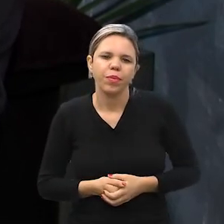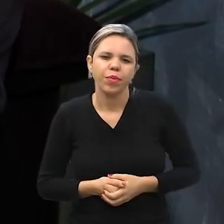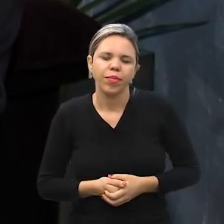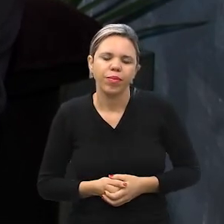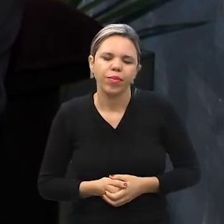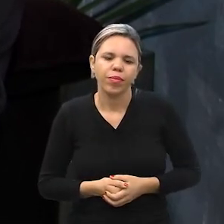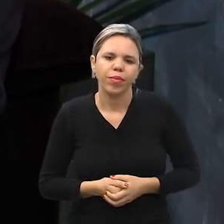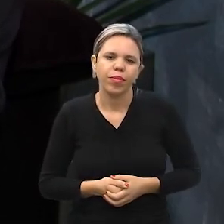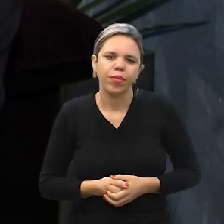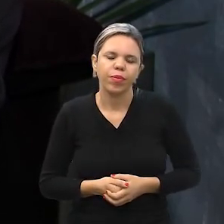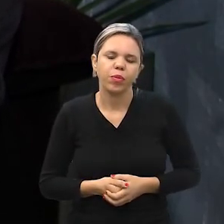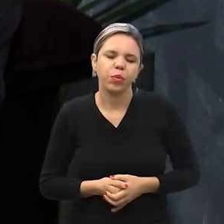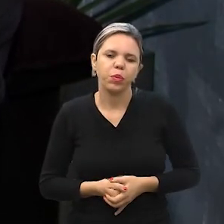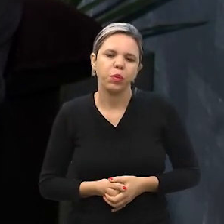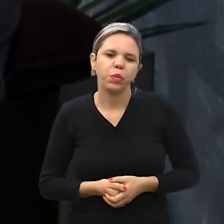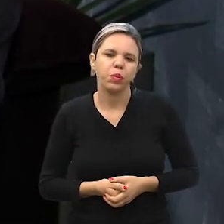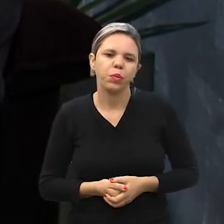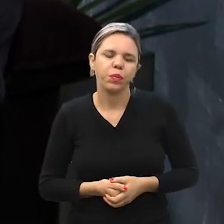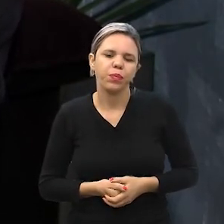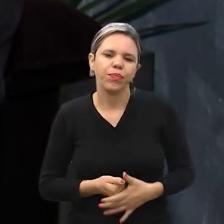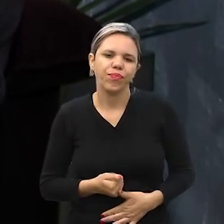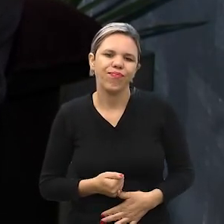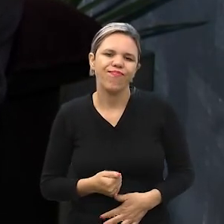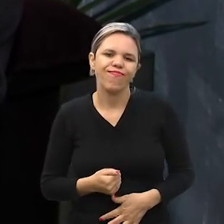ela falou: